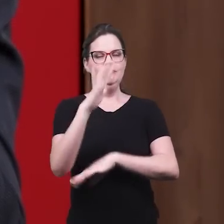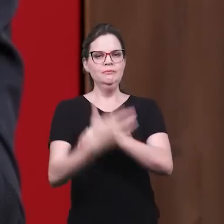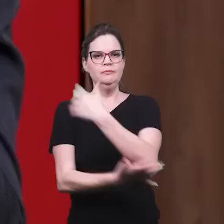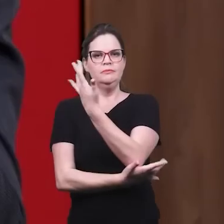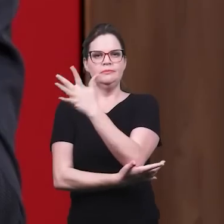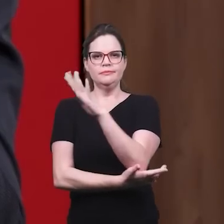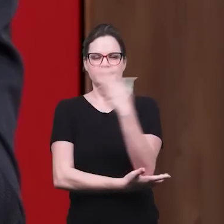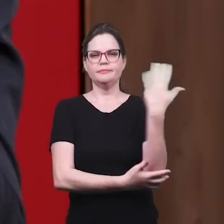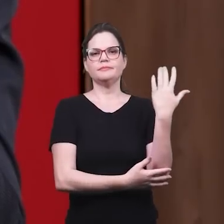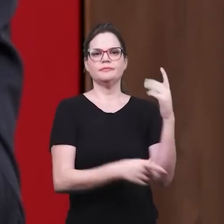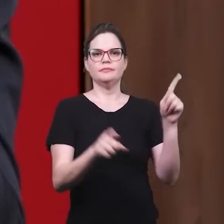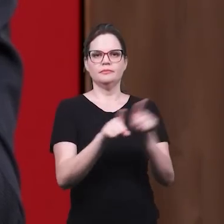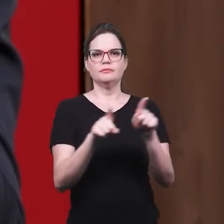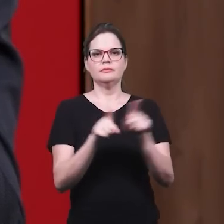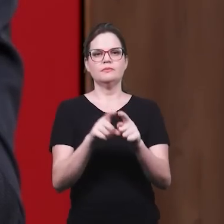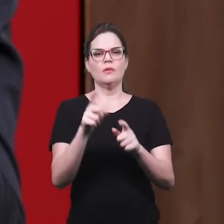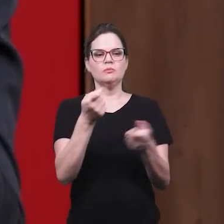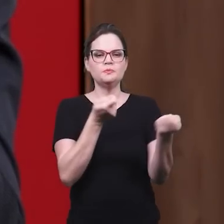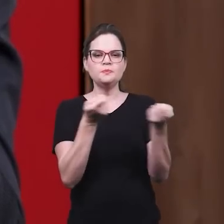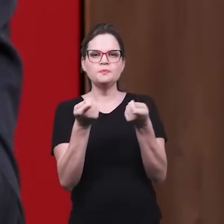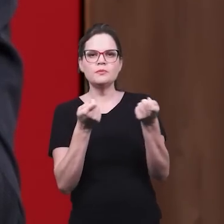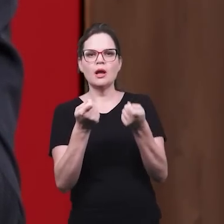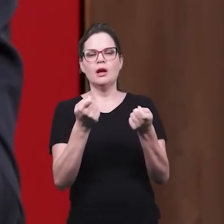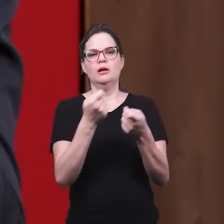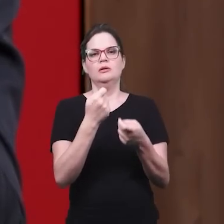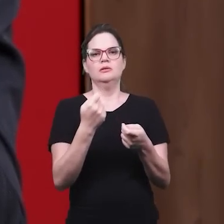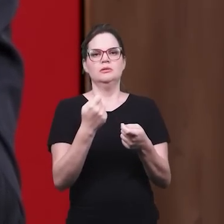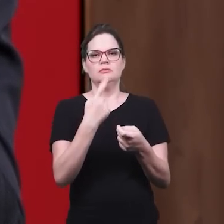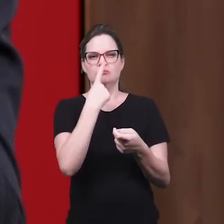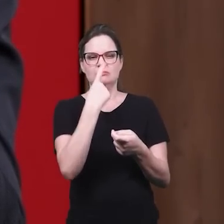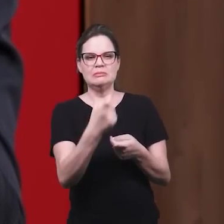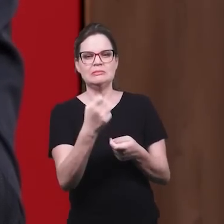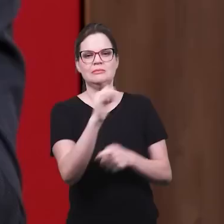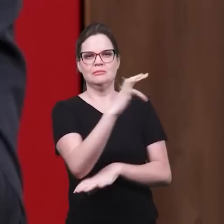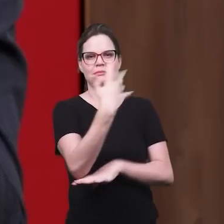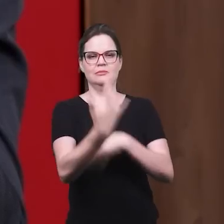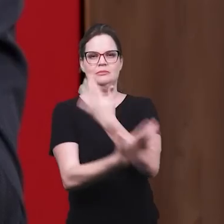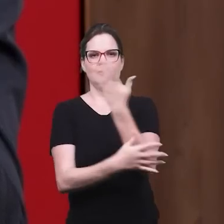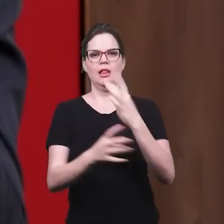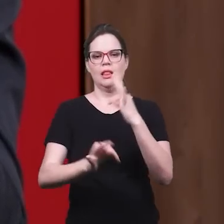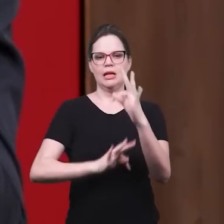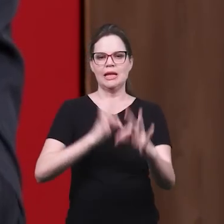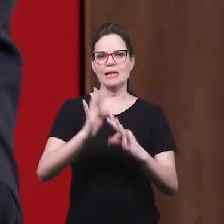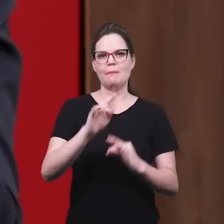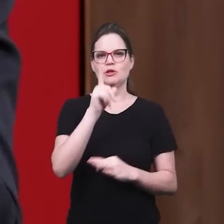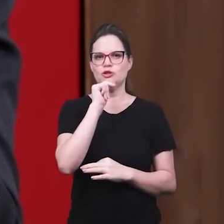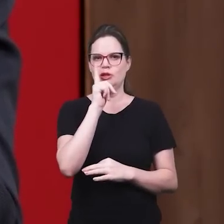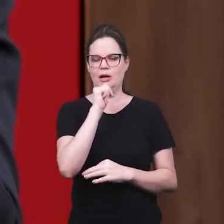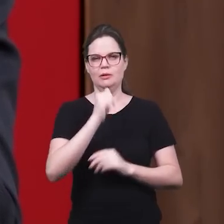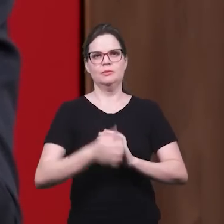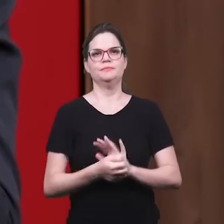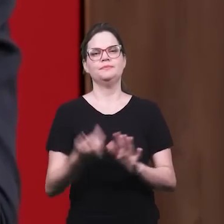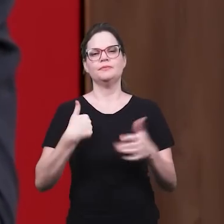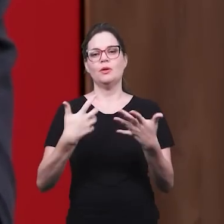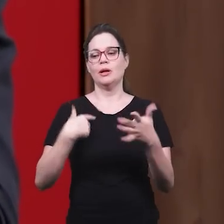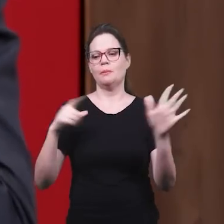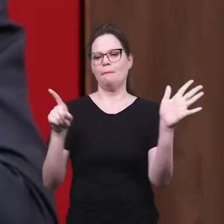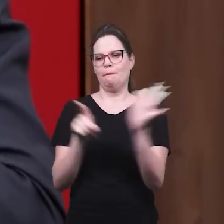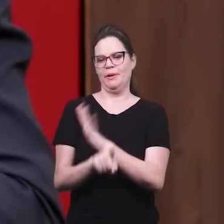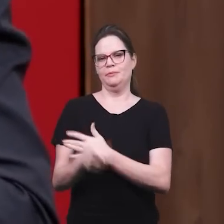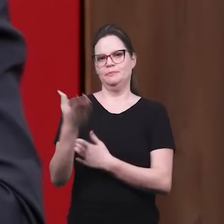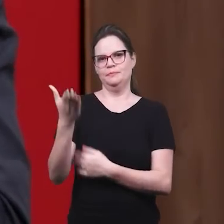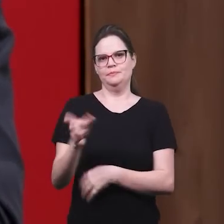e monitoramento de poluição ambiental e tratamento de água efluentes. E eu gostaria de perguntar, para